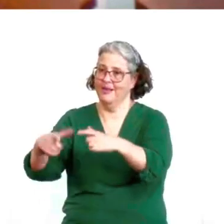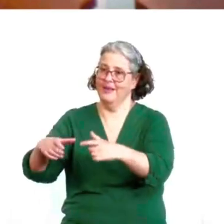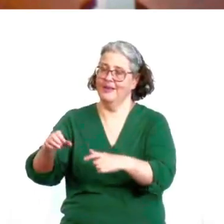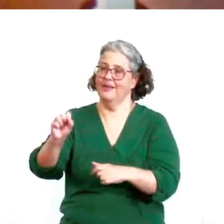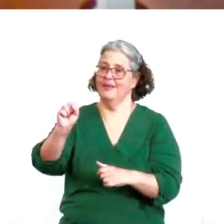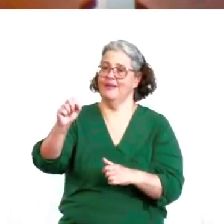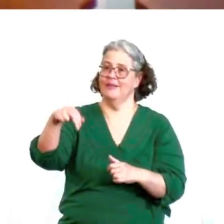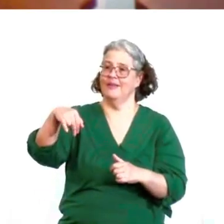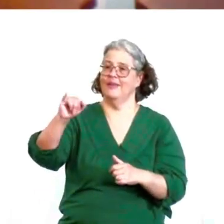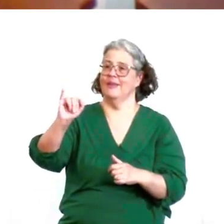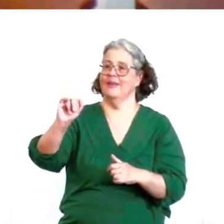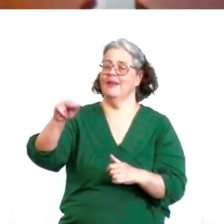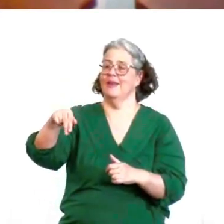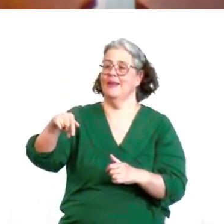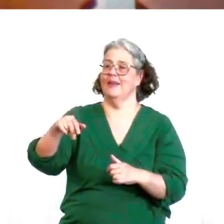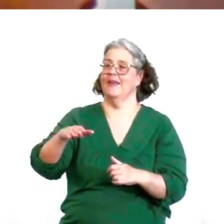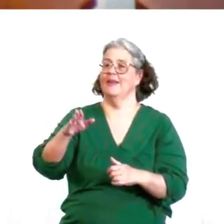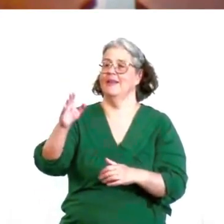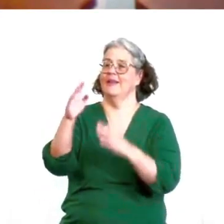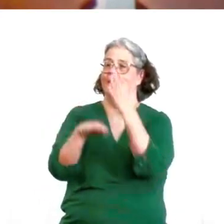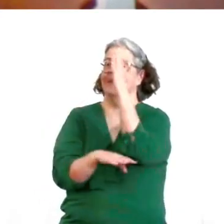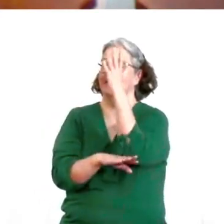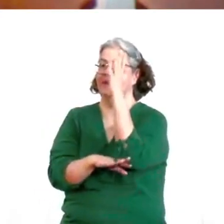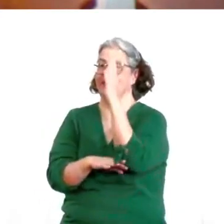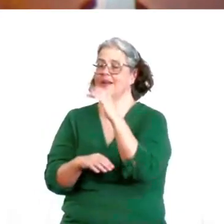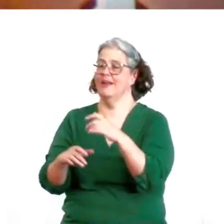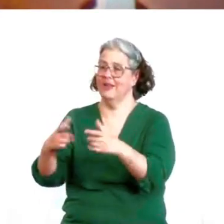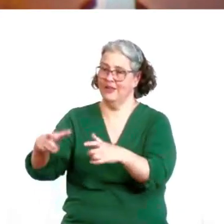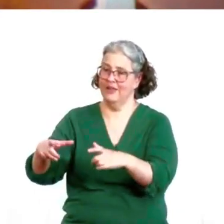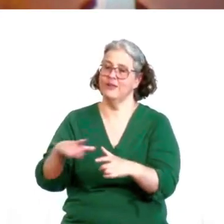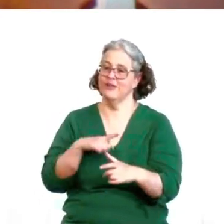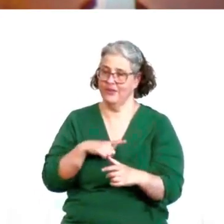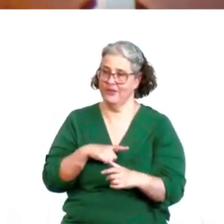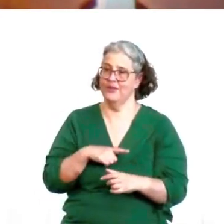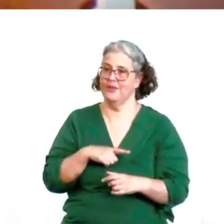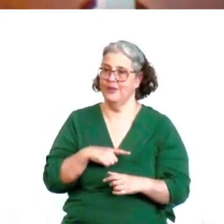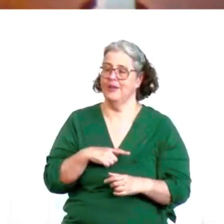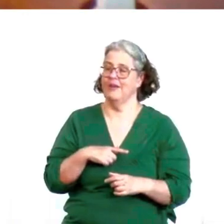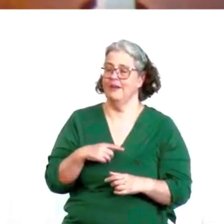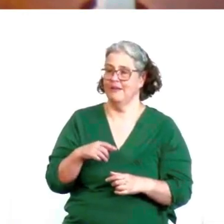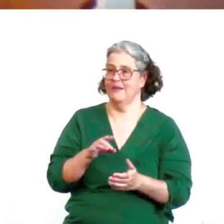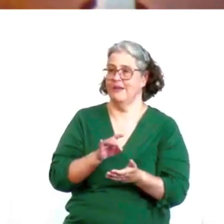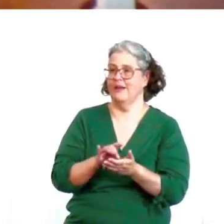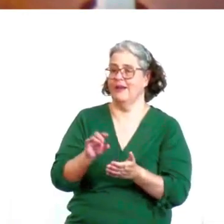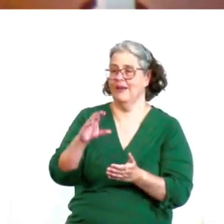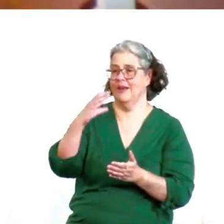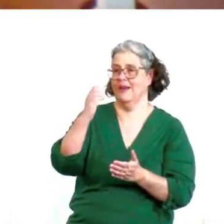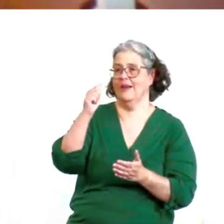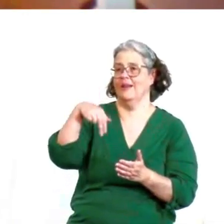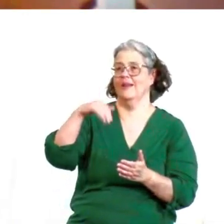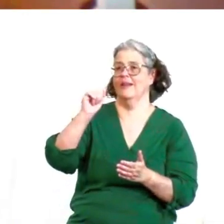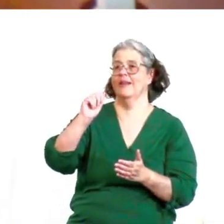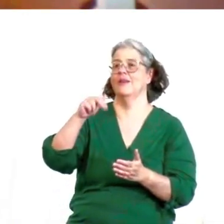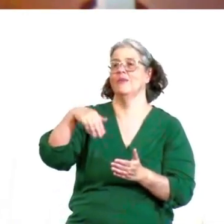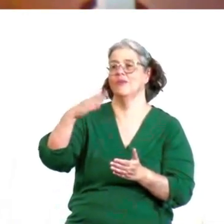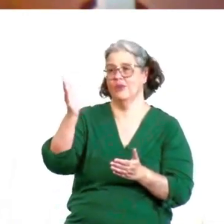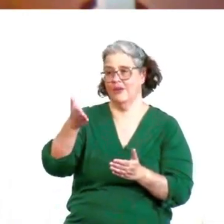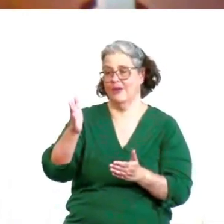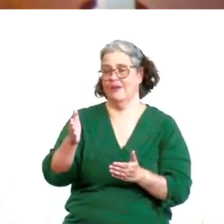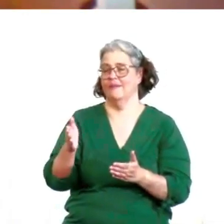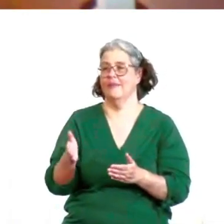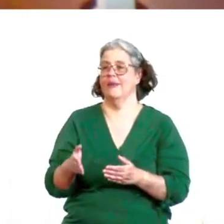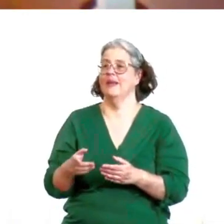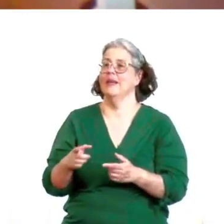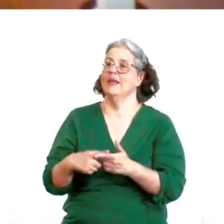de Moré. Nesse tempo, os cananeus habitavam essa terra. Apareceu o Senhor a Abraão e lhe disse: darei a tua descendência essa